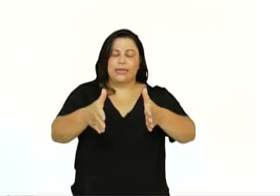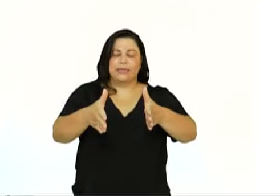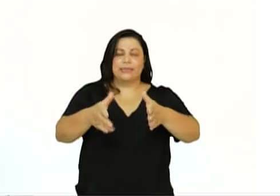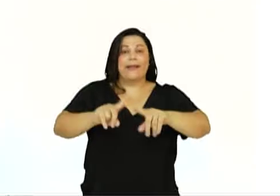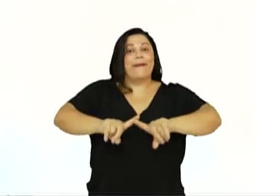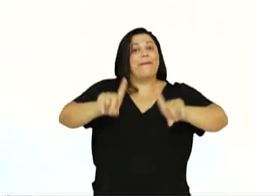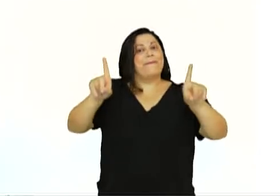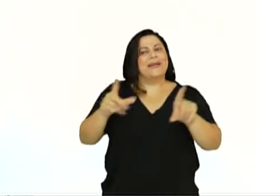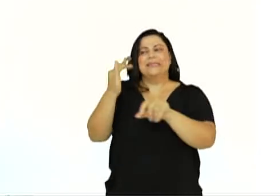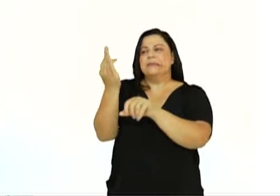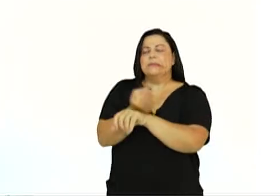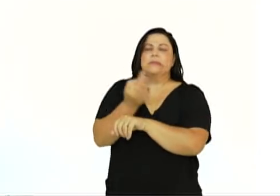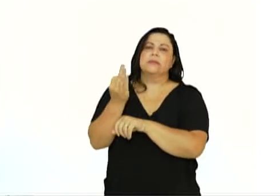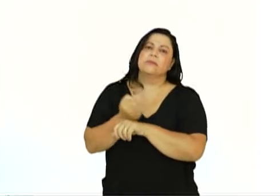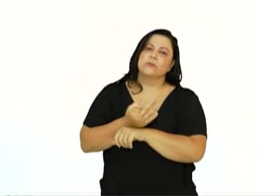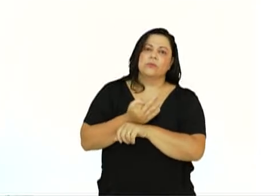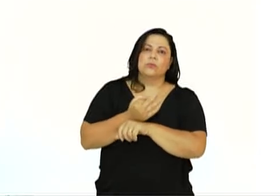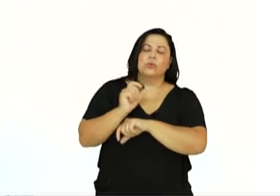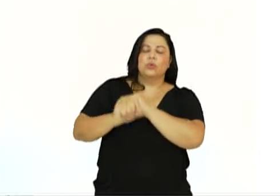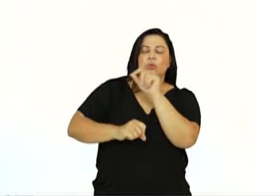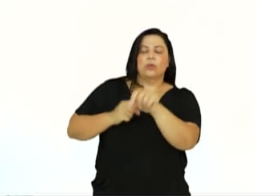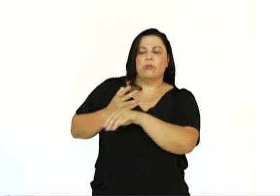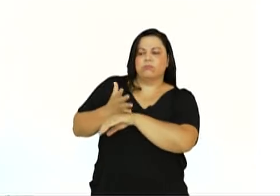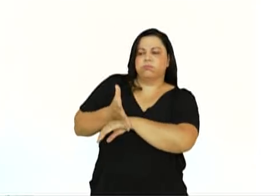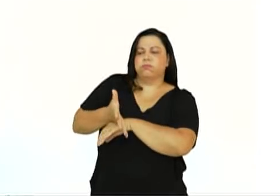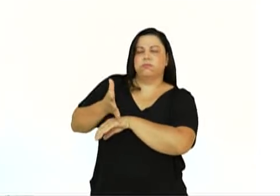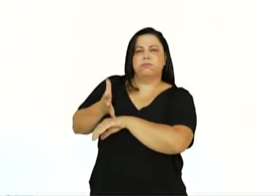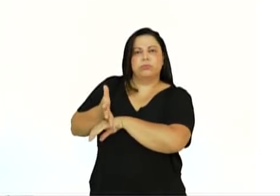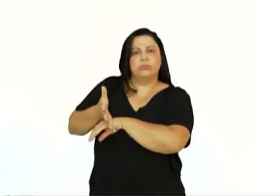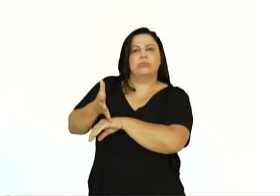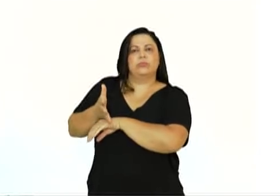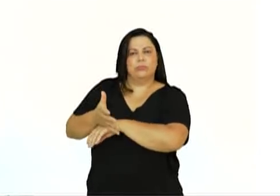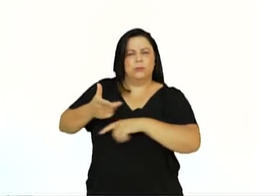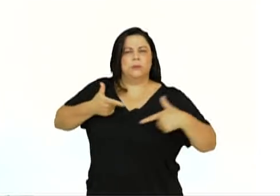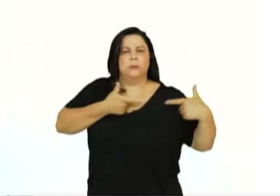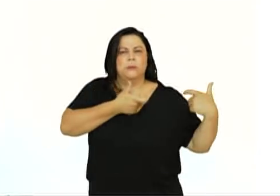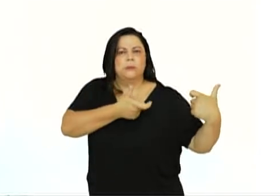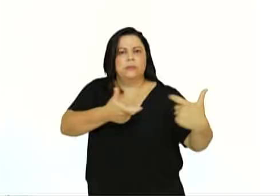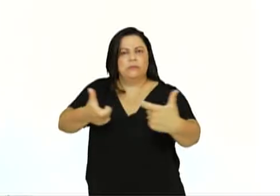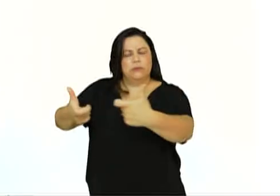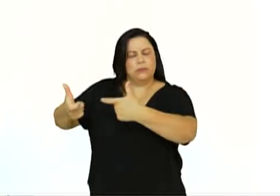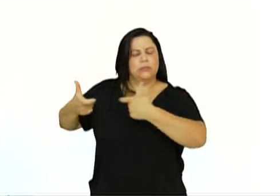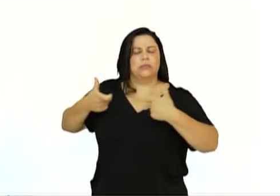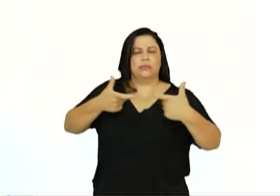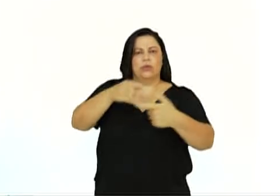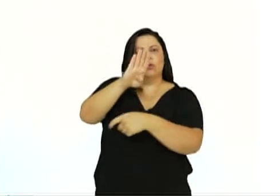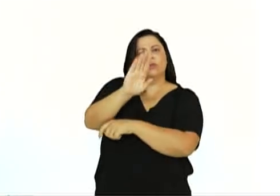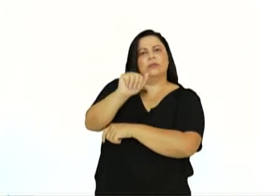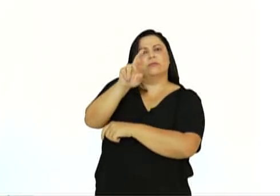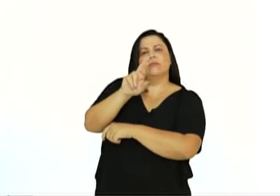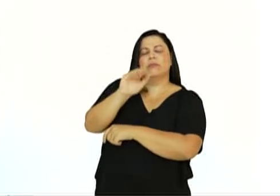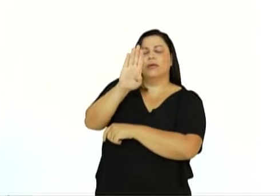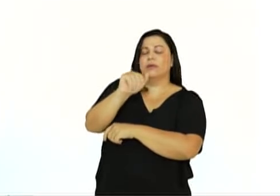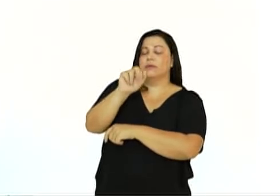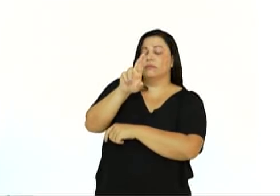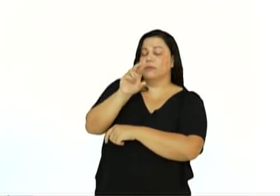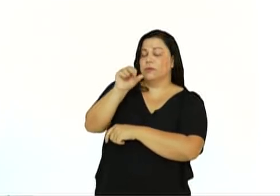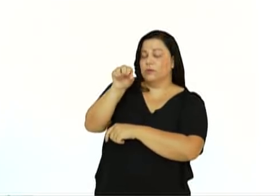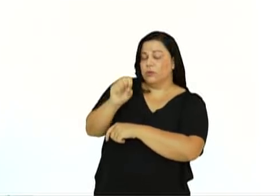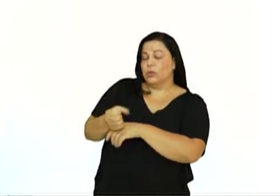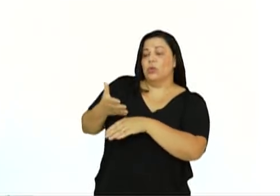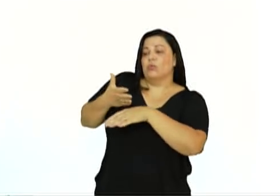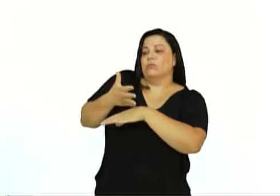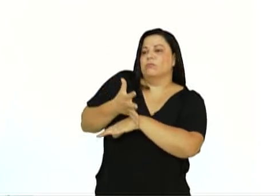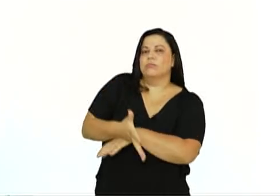não vão resistir às invasões bárbaras ali a partir do século III, quando os povos bárbaros invadem o Império Romano.